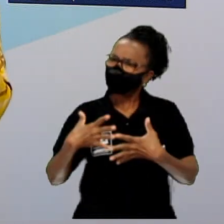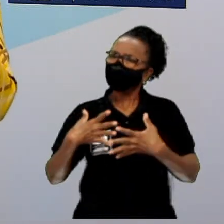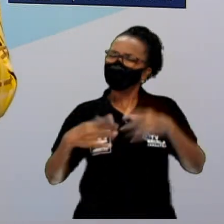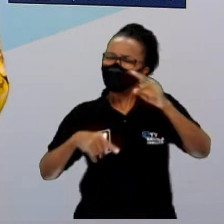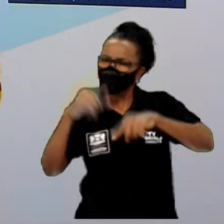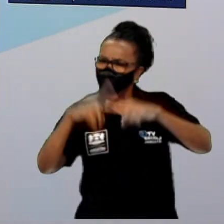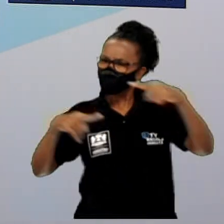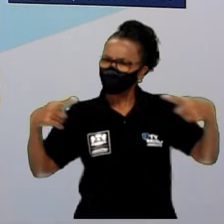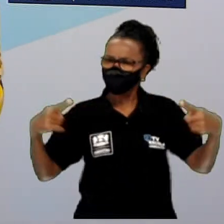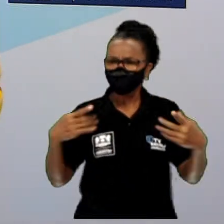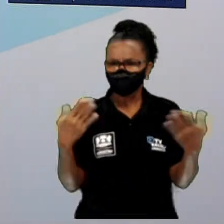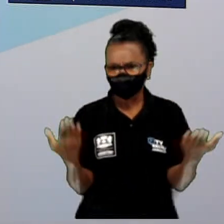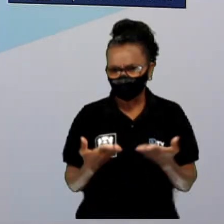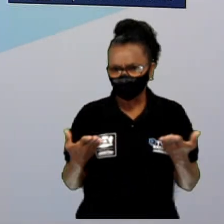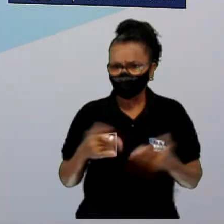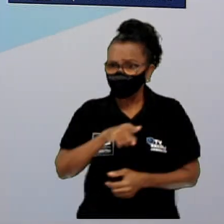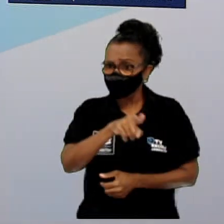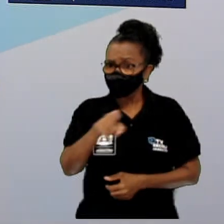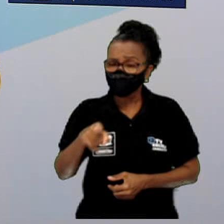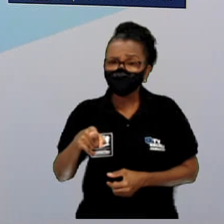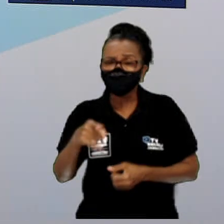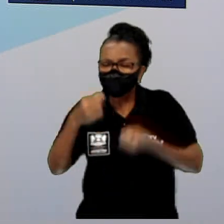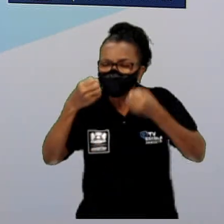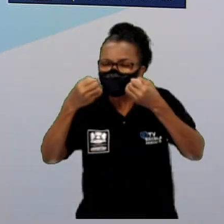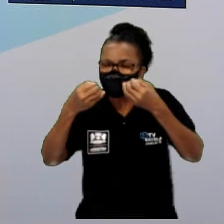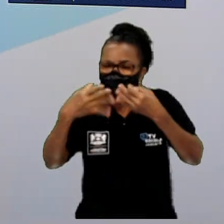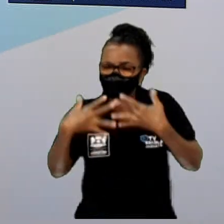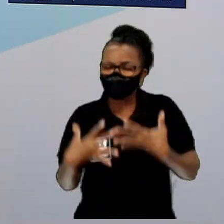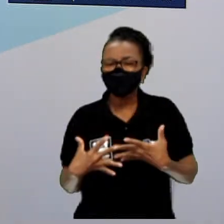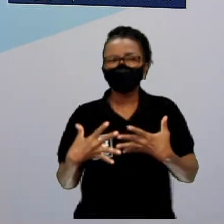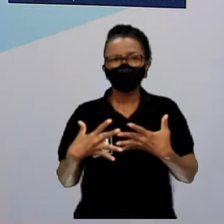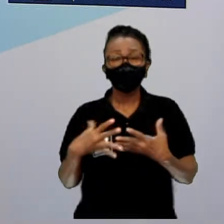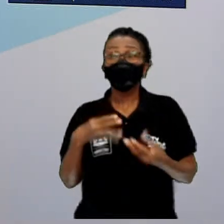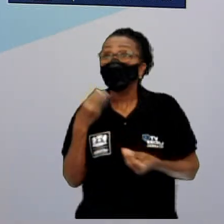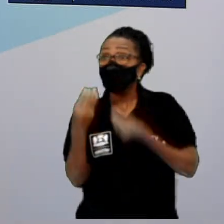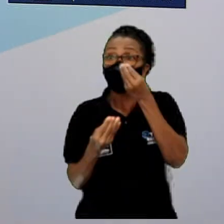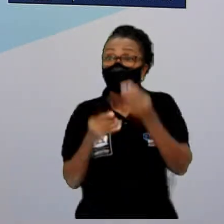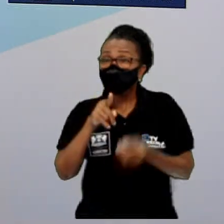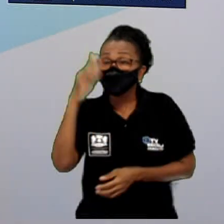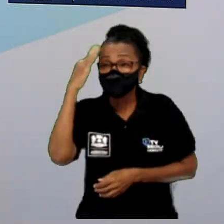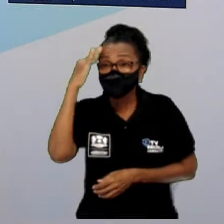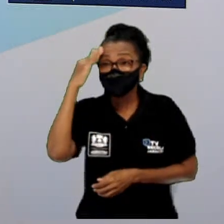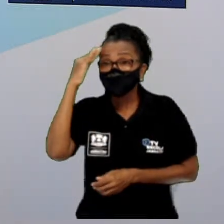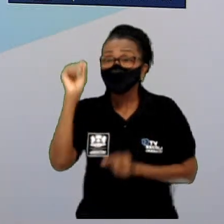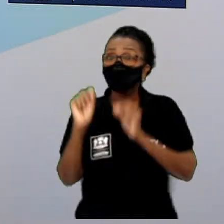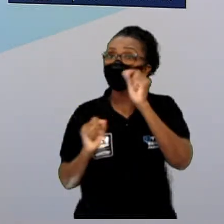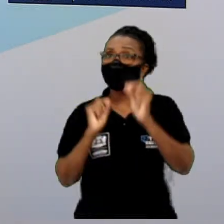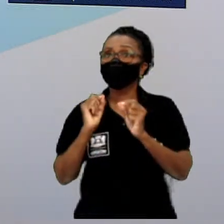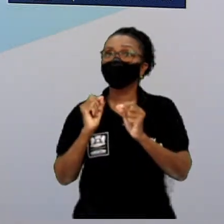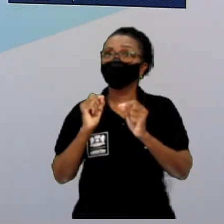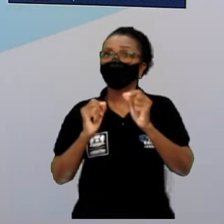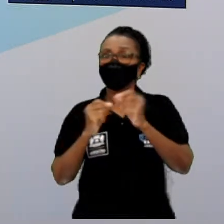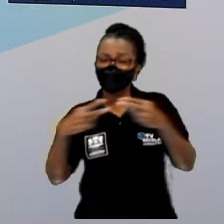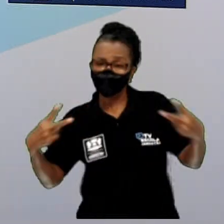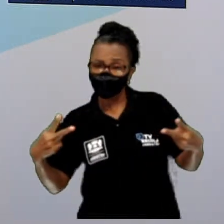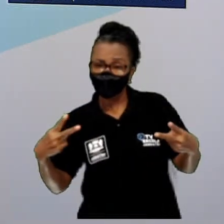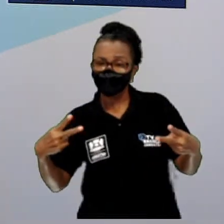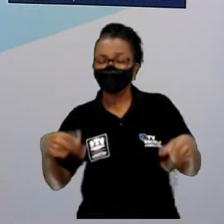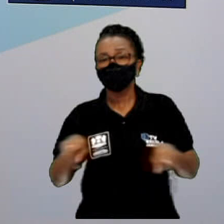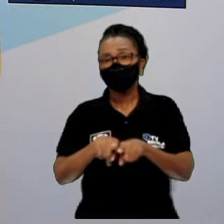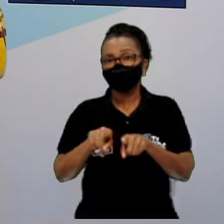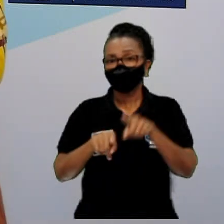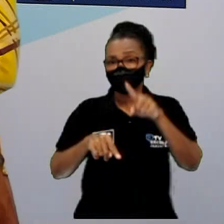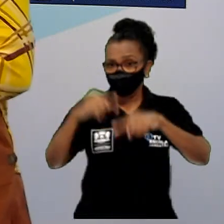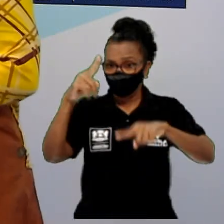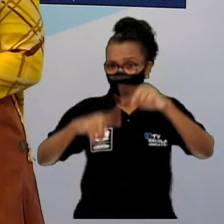vão definir da forma que vocês entenderam o que é objeto e material. Vamos